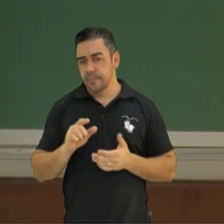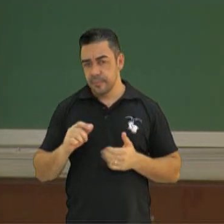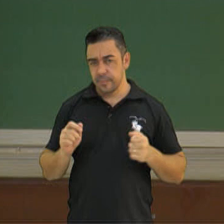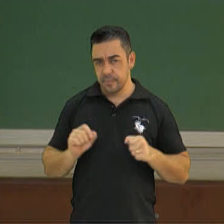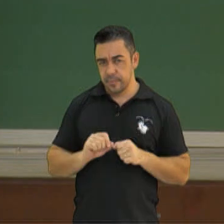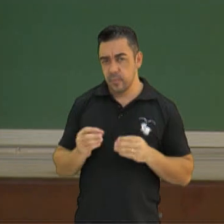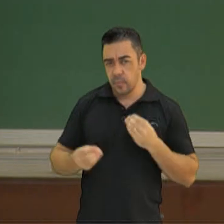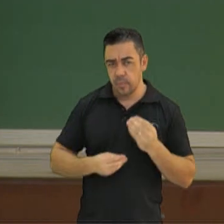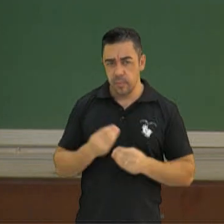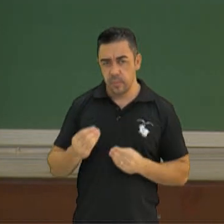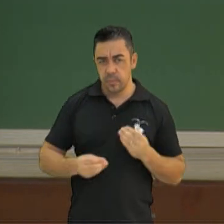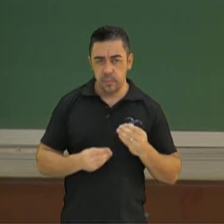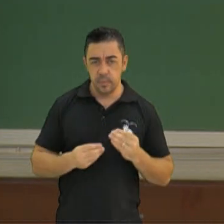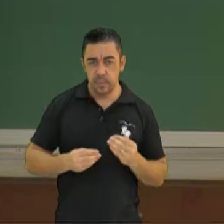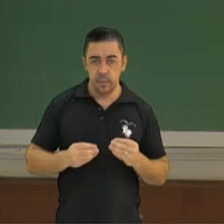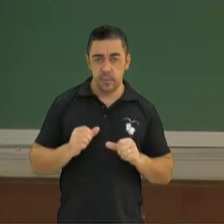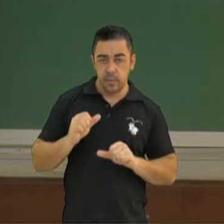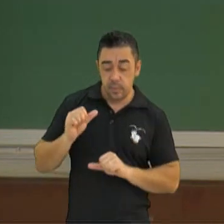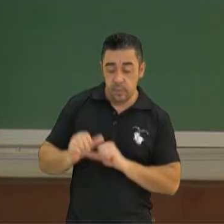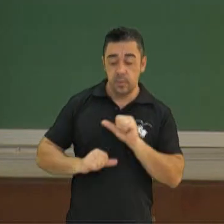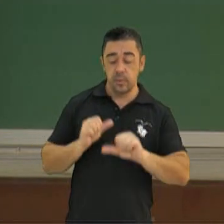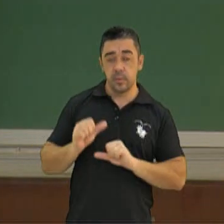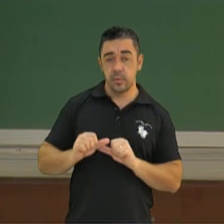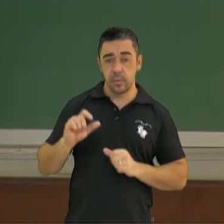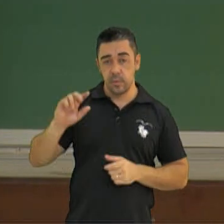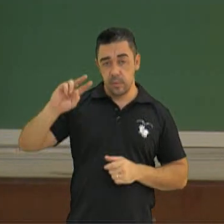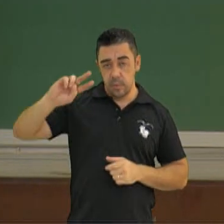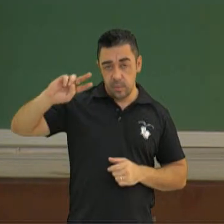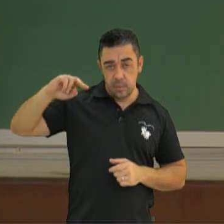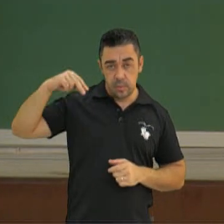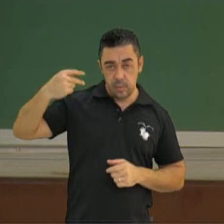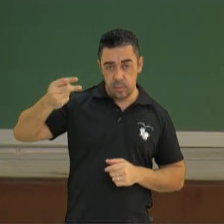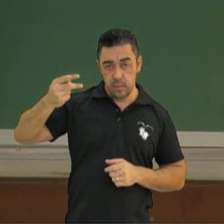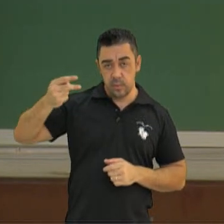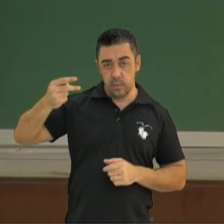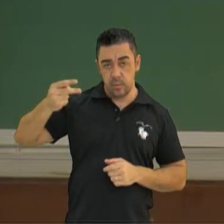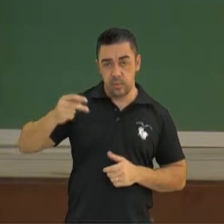fazer? Nós vamos inverter uma das razões,